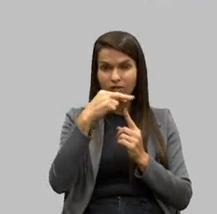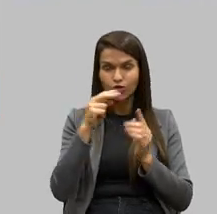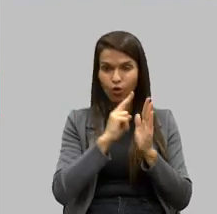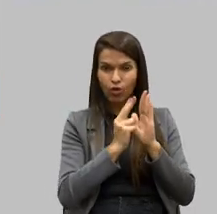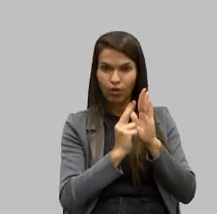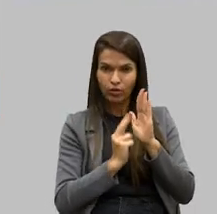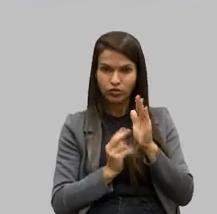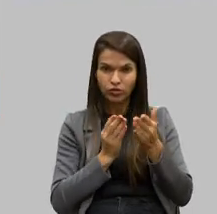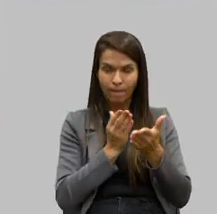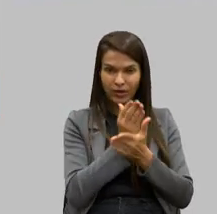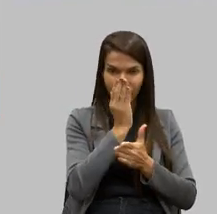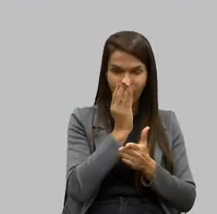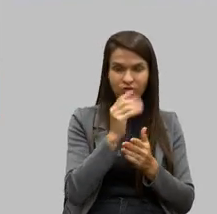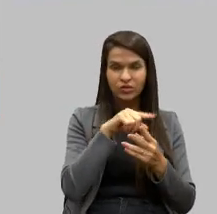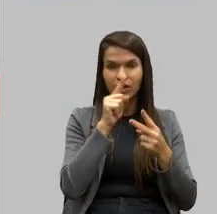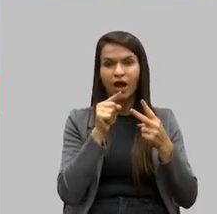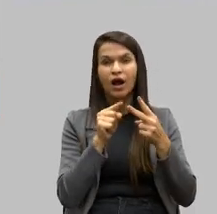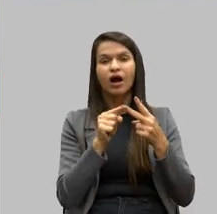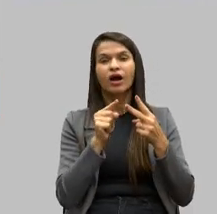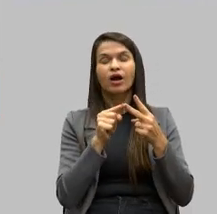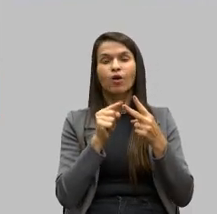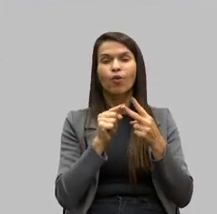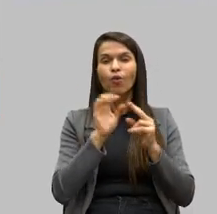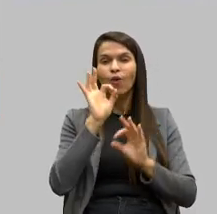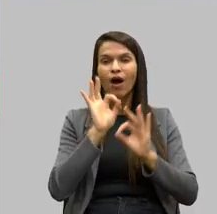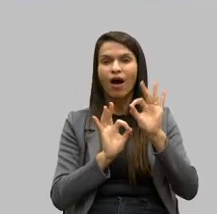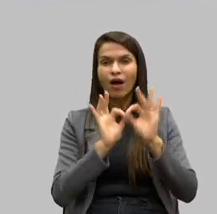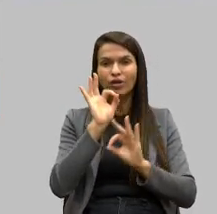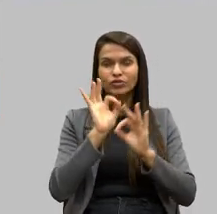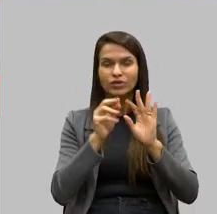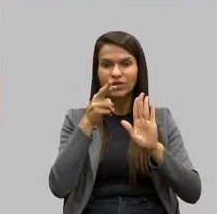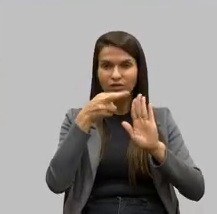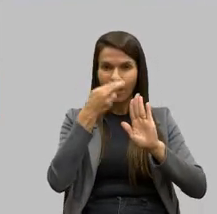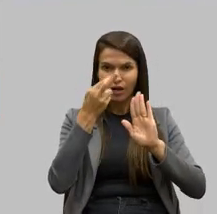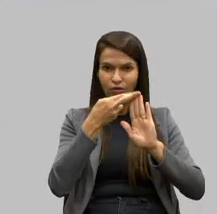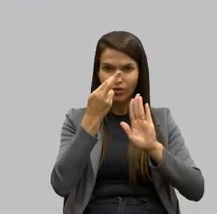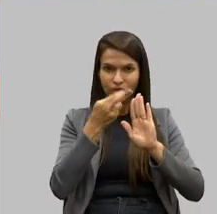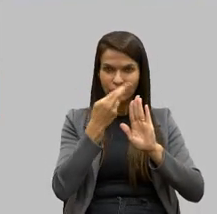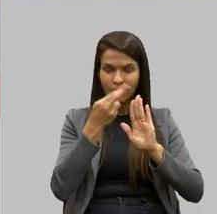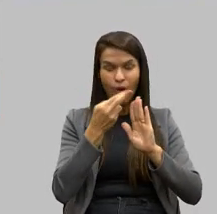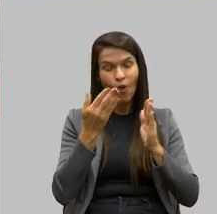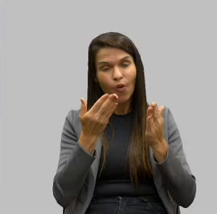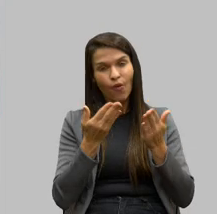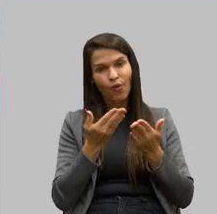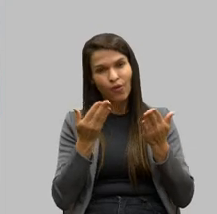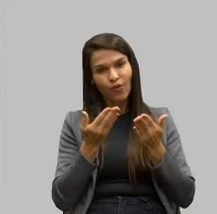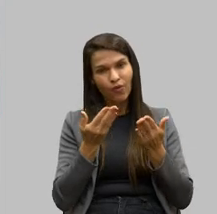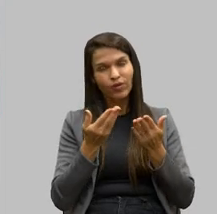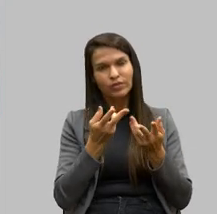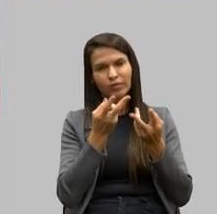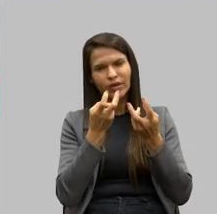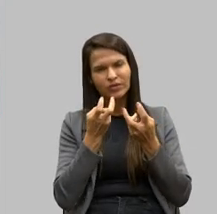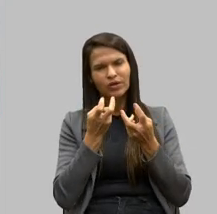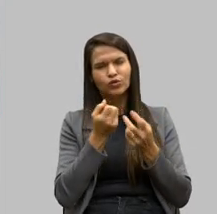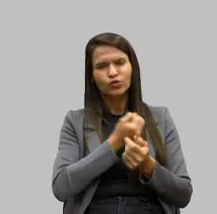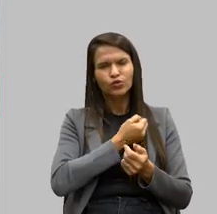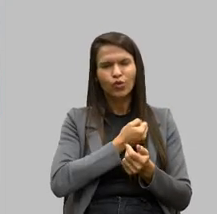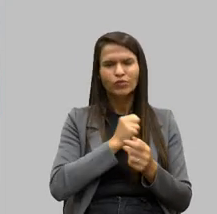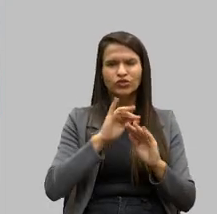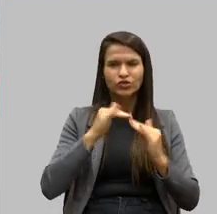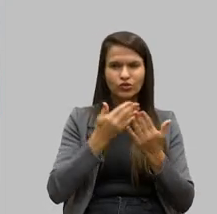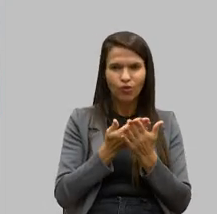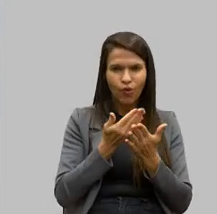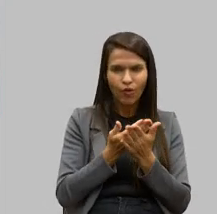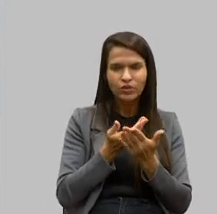dos aprovados e o ajuste dessa resolução, porque hoje, secretário, considerando o número de escolas que o senhor atende,